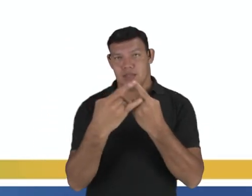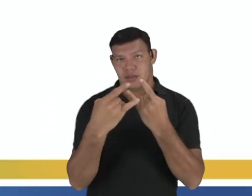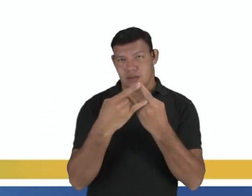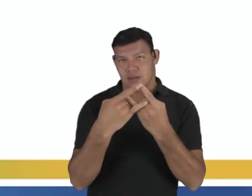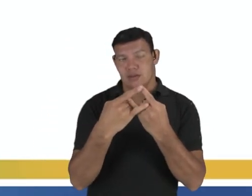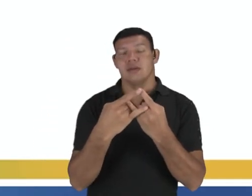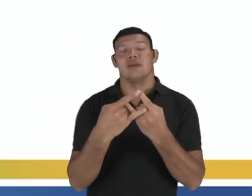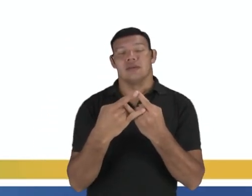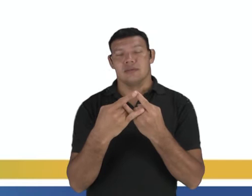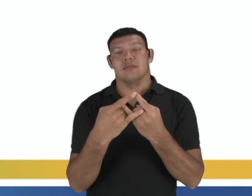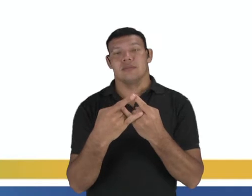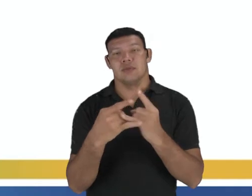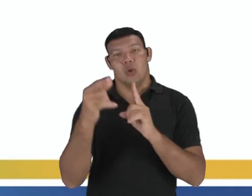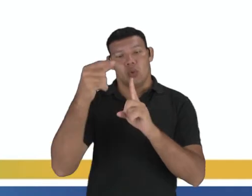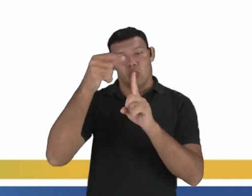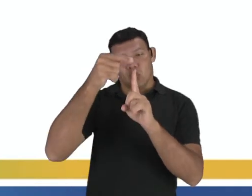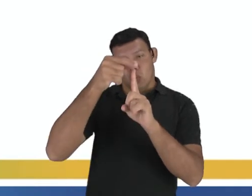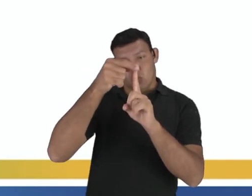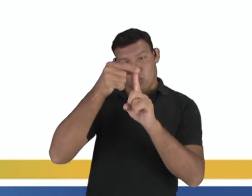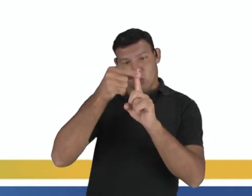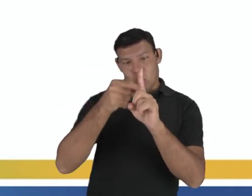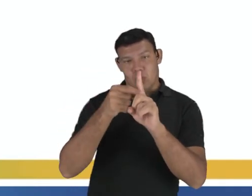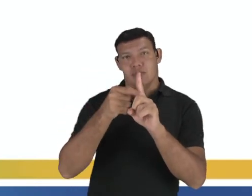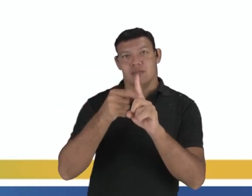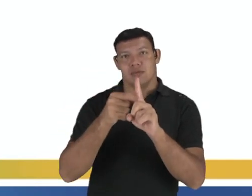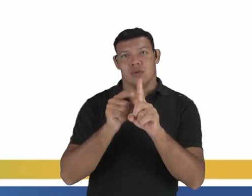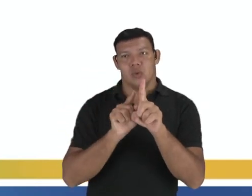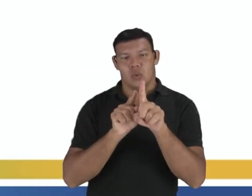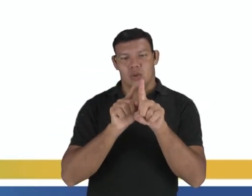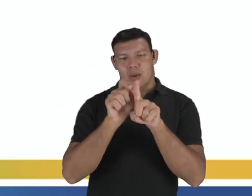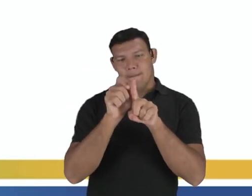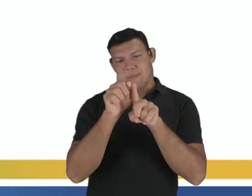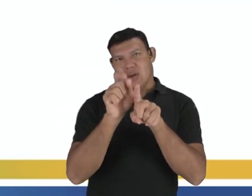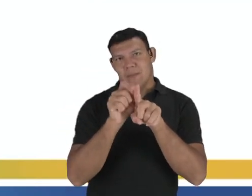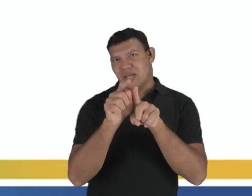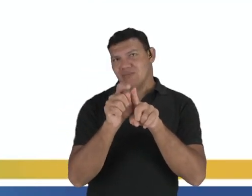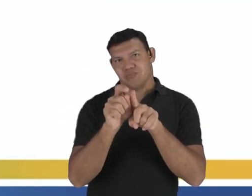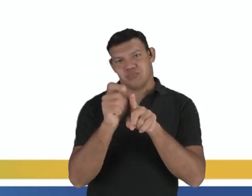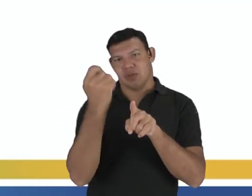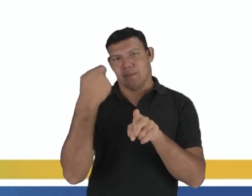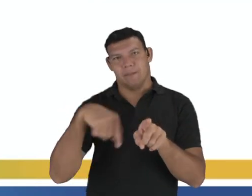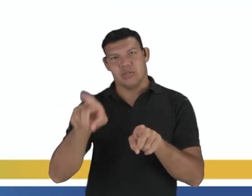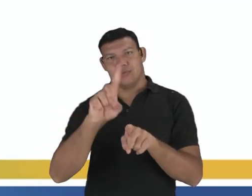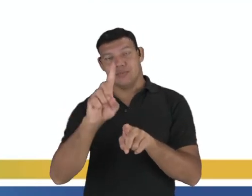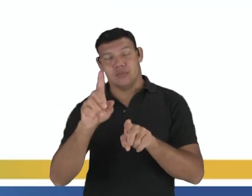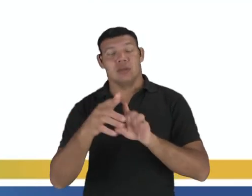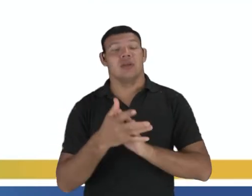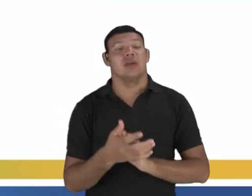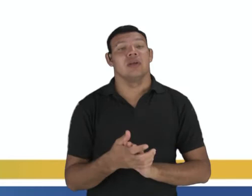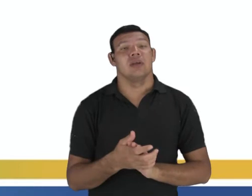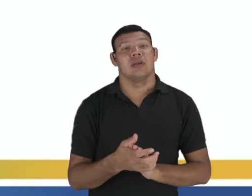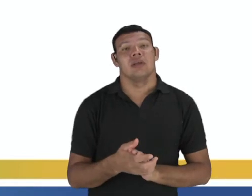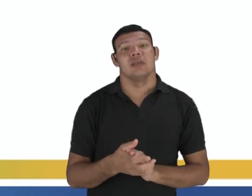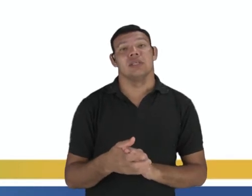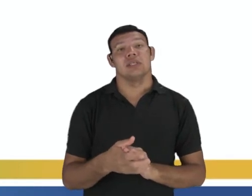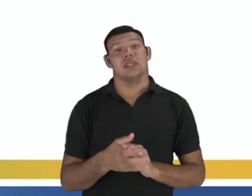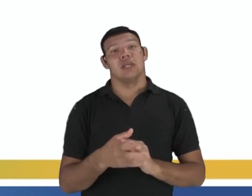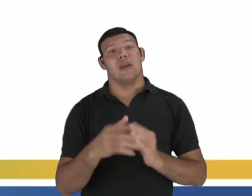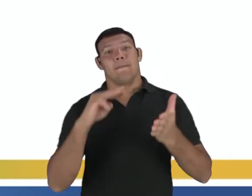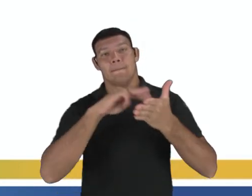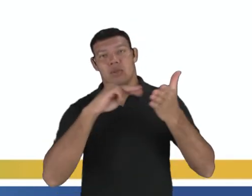né que ela forma uma barreira Física mesmo que não permite a troca de fluidos sexuais nós temos métodos